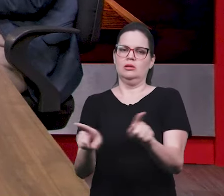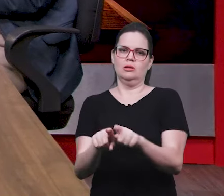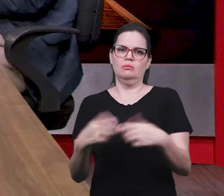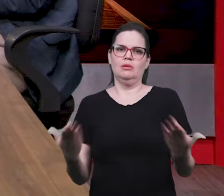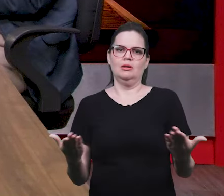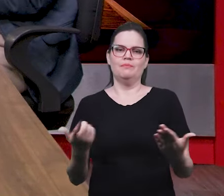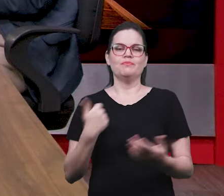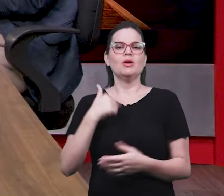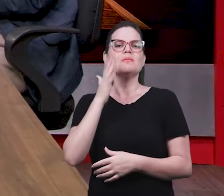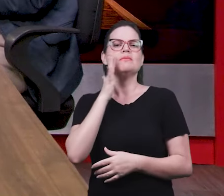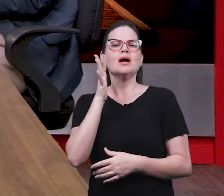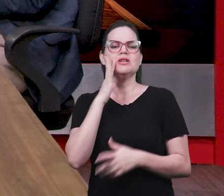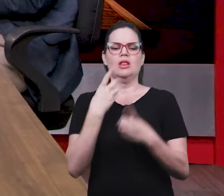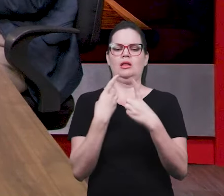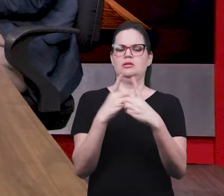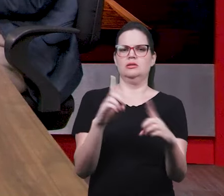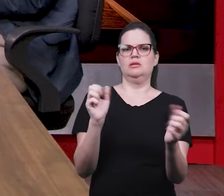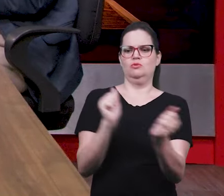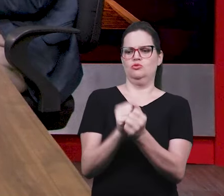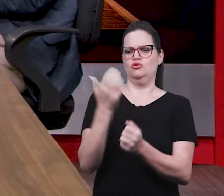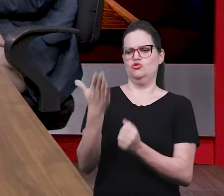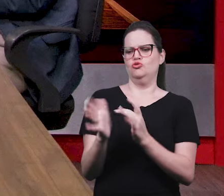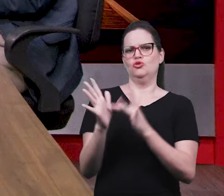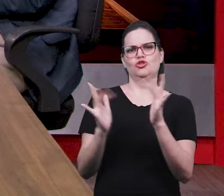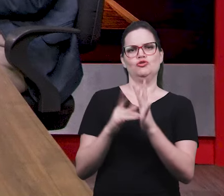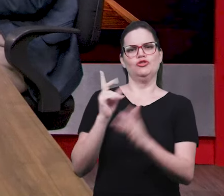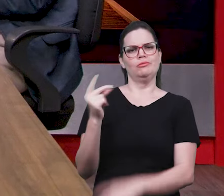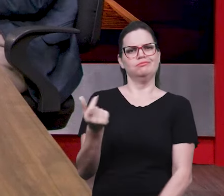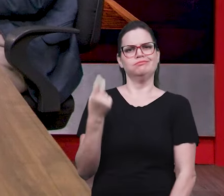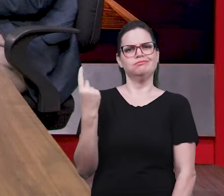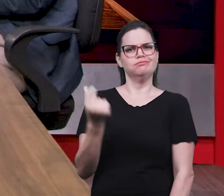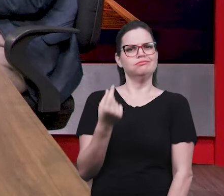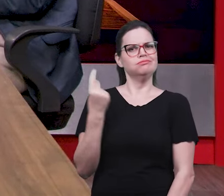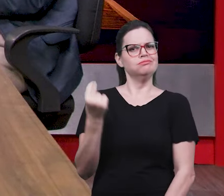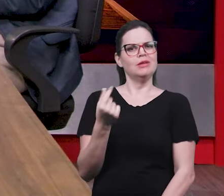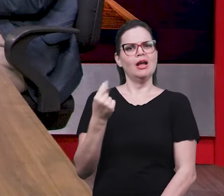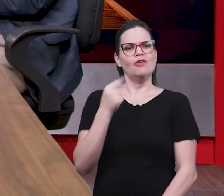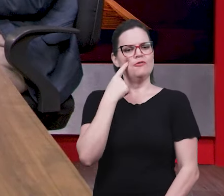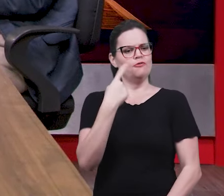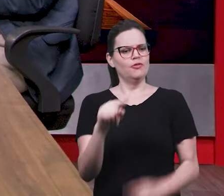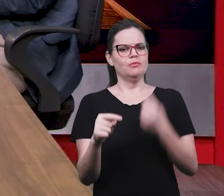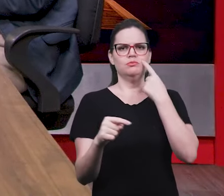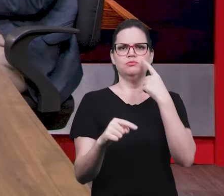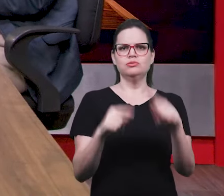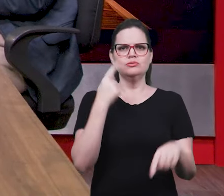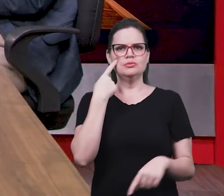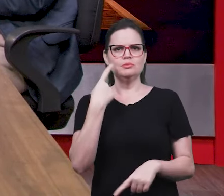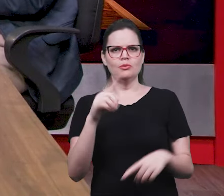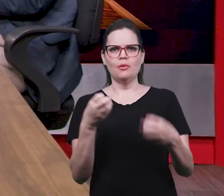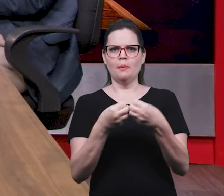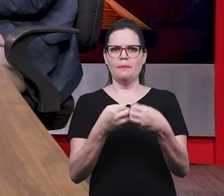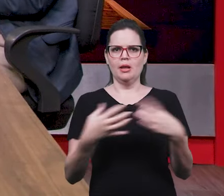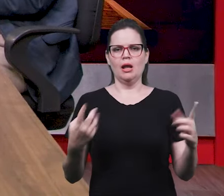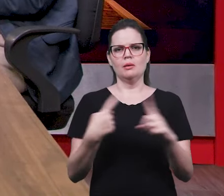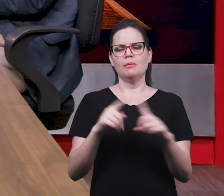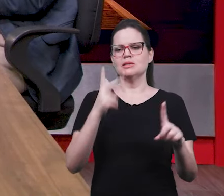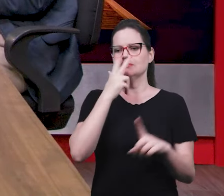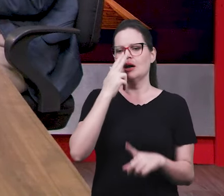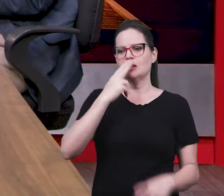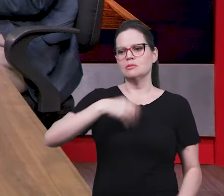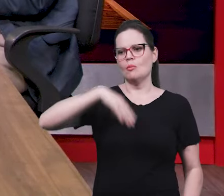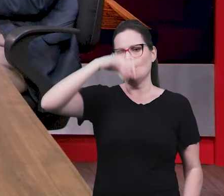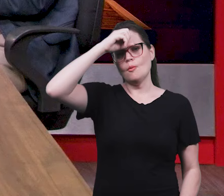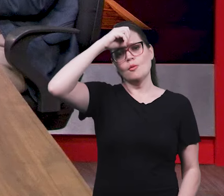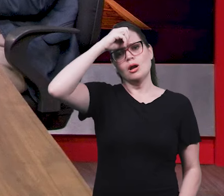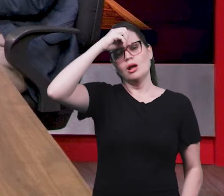ali, vendo tudo aquilo que ele estava fazendo? Mas eles desconheciam Exatamente. O verdadeiro poder dele. Porque ele que criou todas as